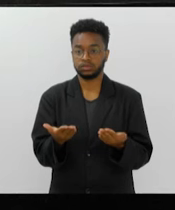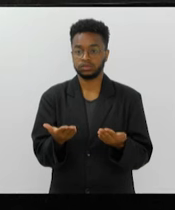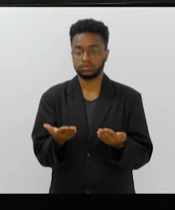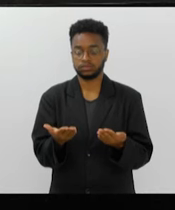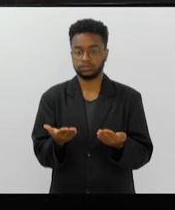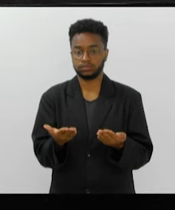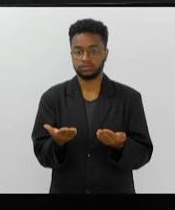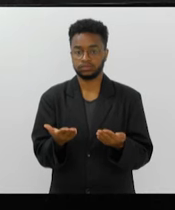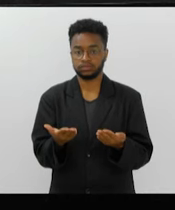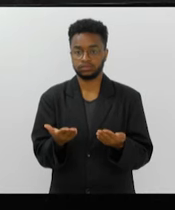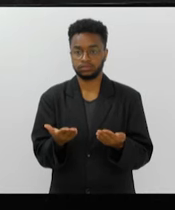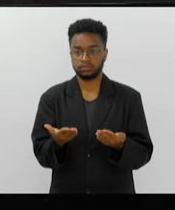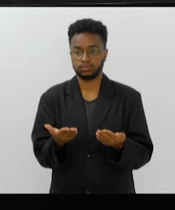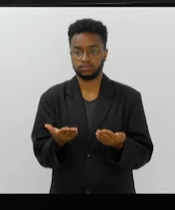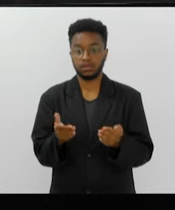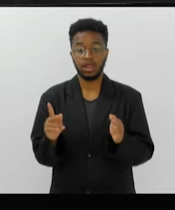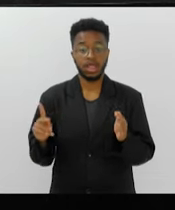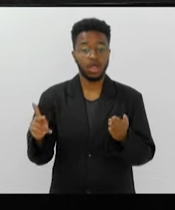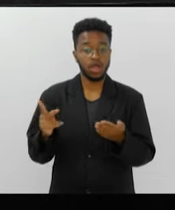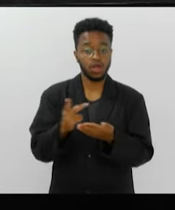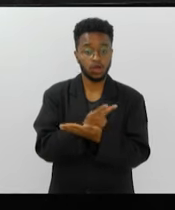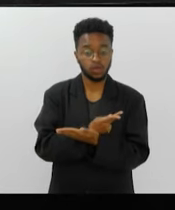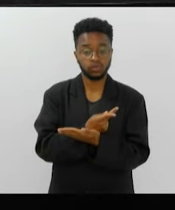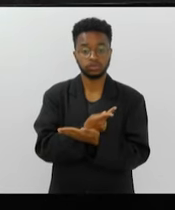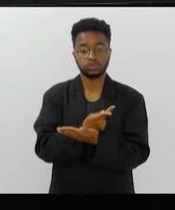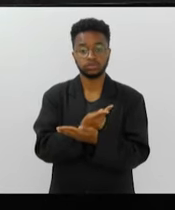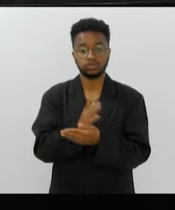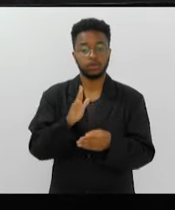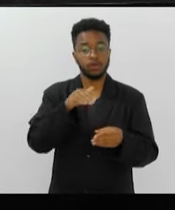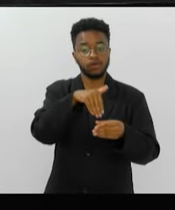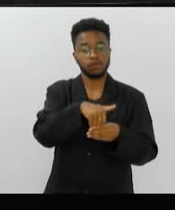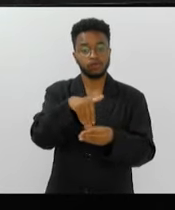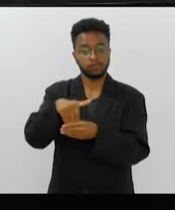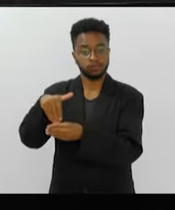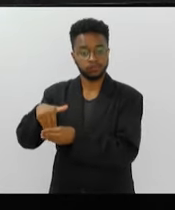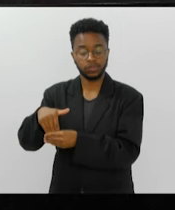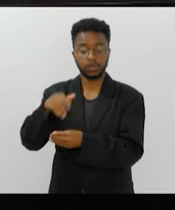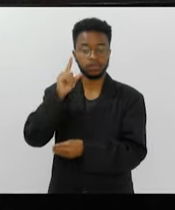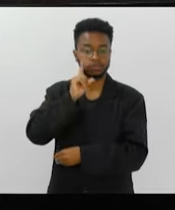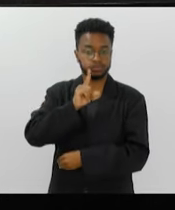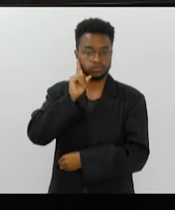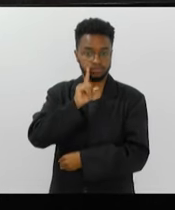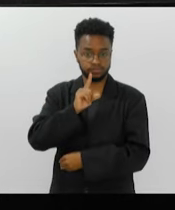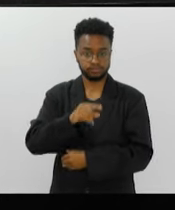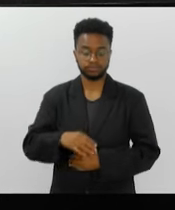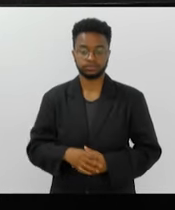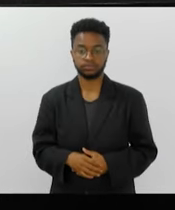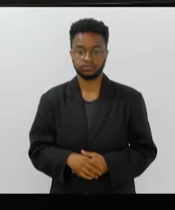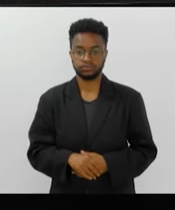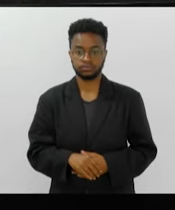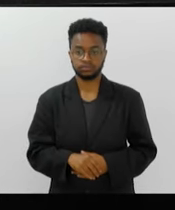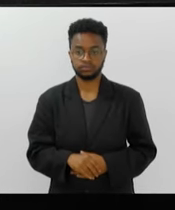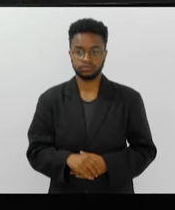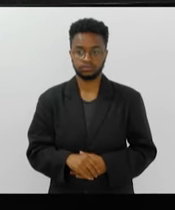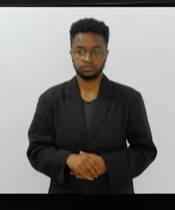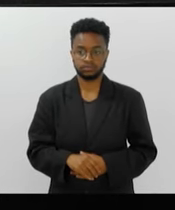hoje estão acontecendo as eleições nos Estados Unidos da América uma